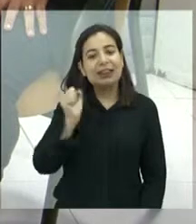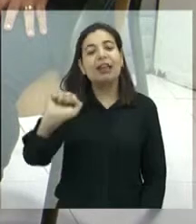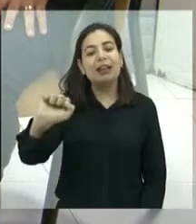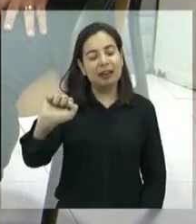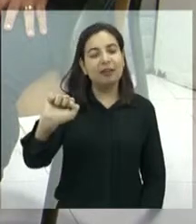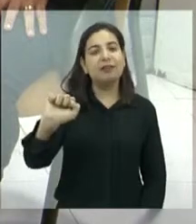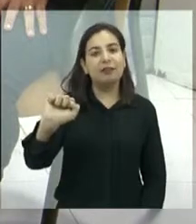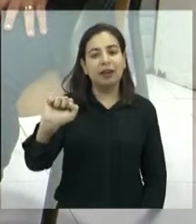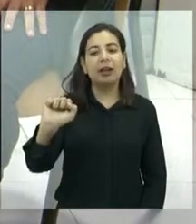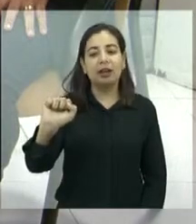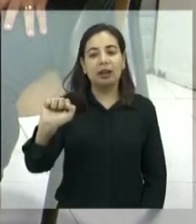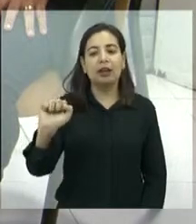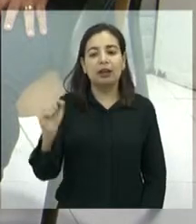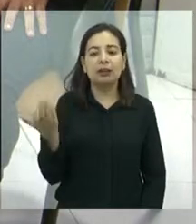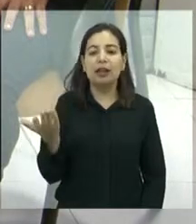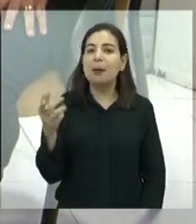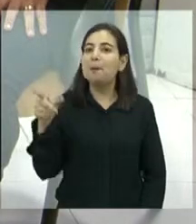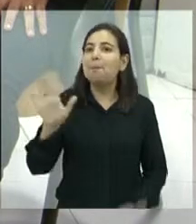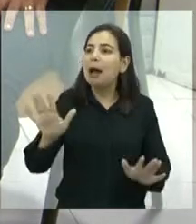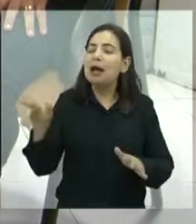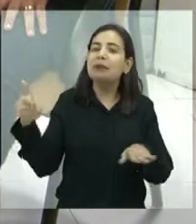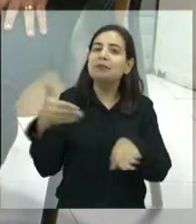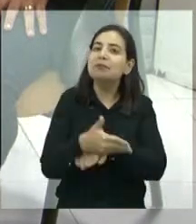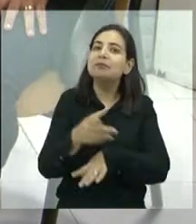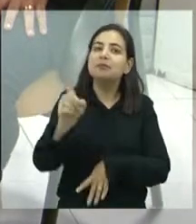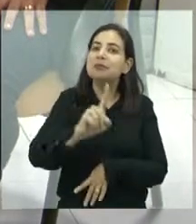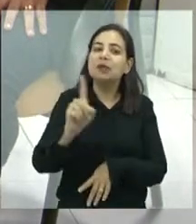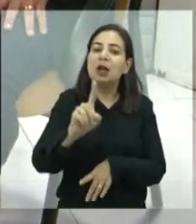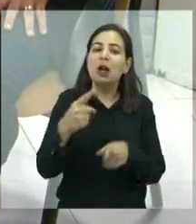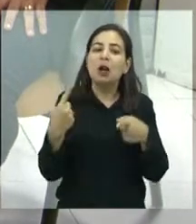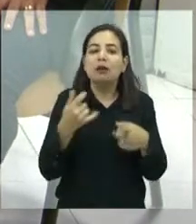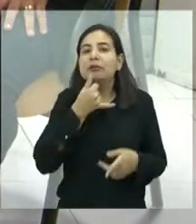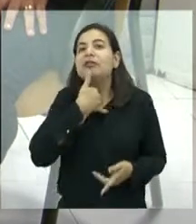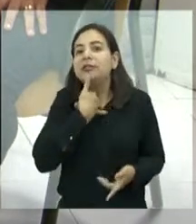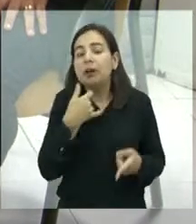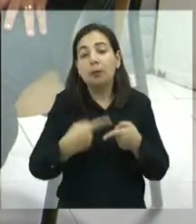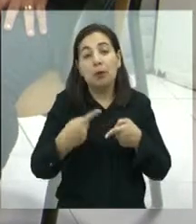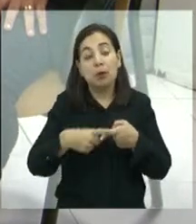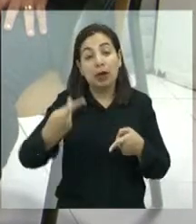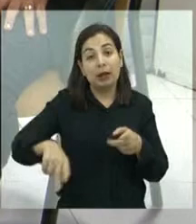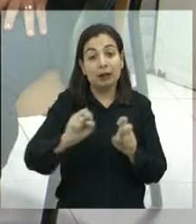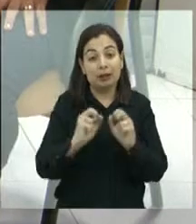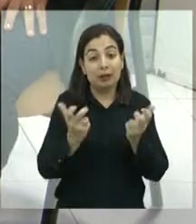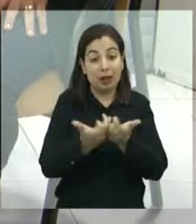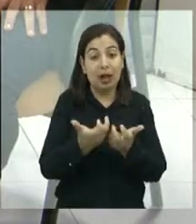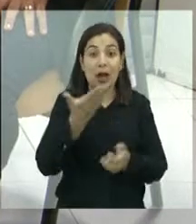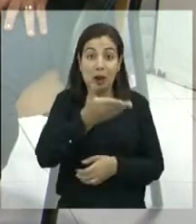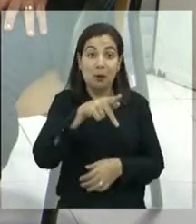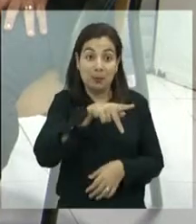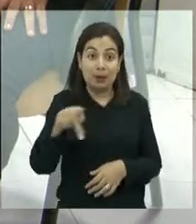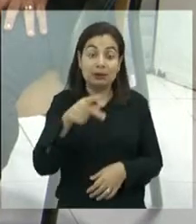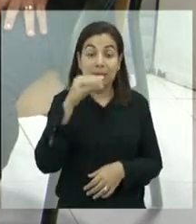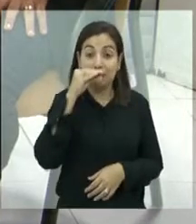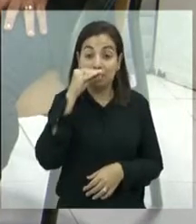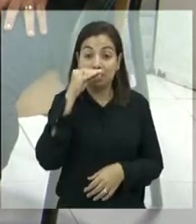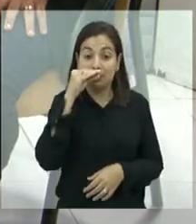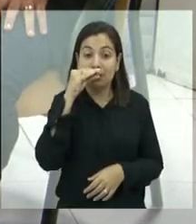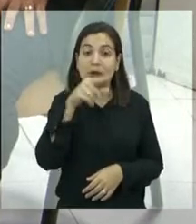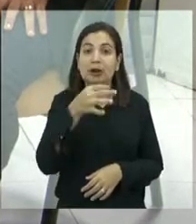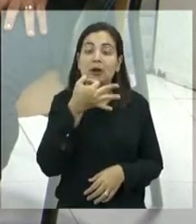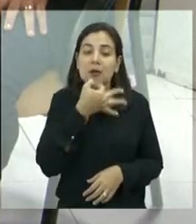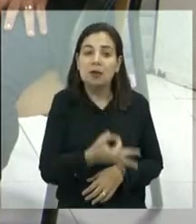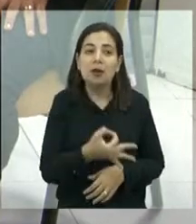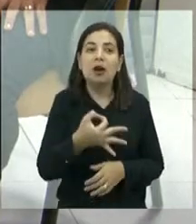E esses não estiveram presentes, infelizmente, né? Porque a Câmara Municipal, inclusive o próprio presidente Antônio Henrique, comentou